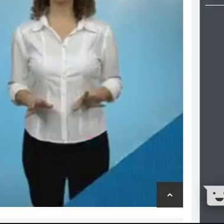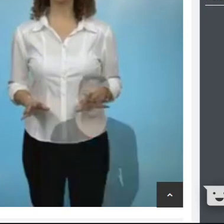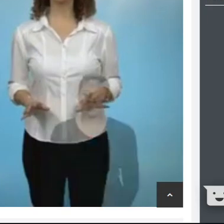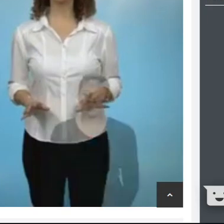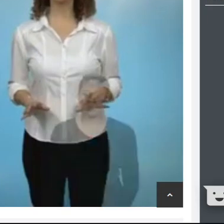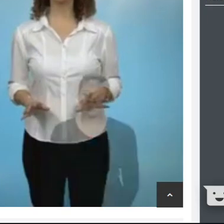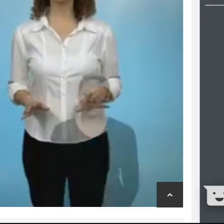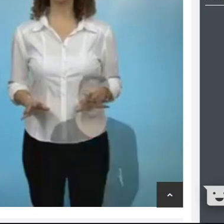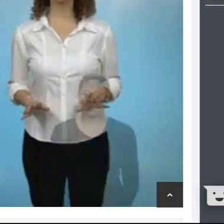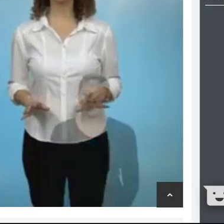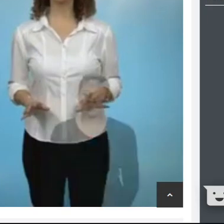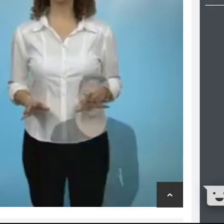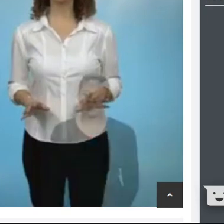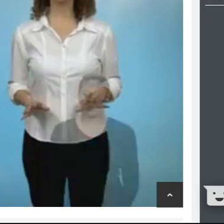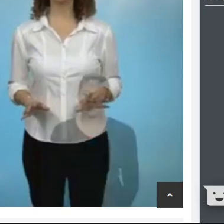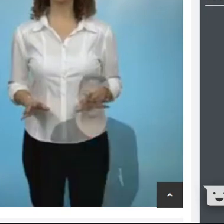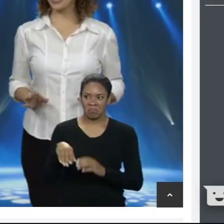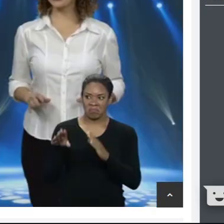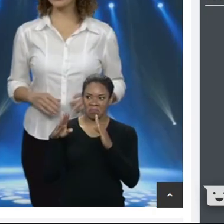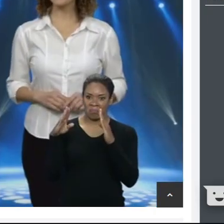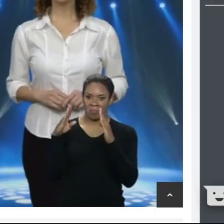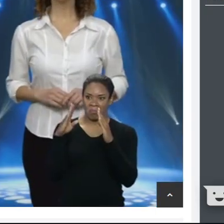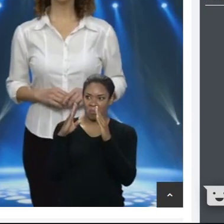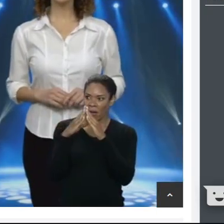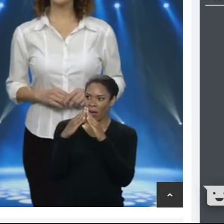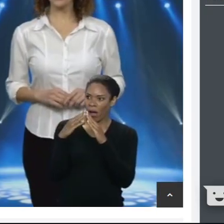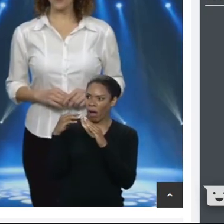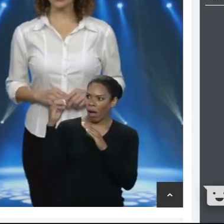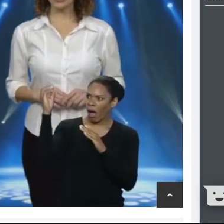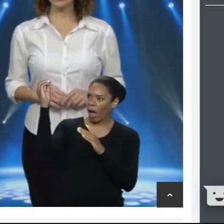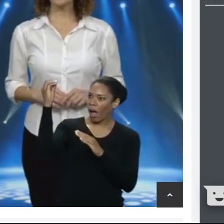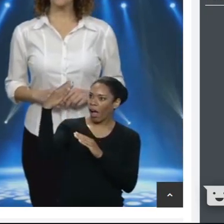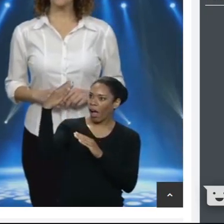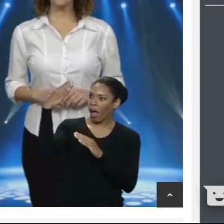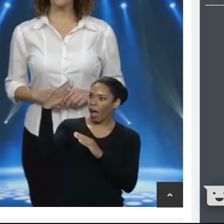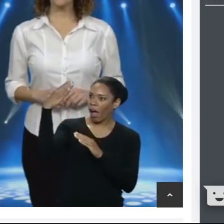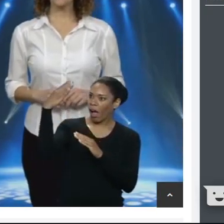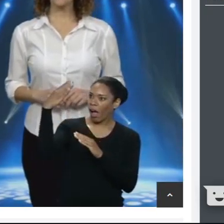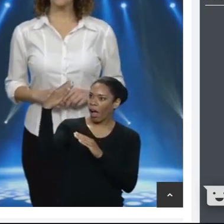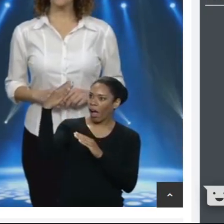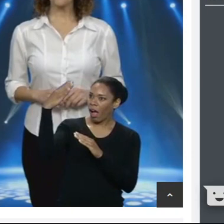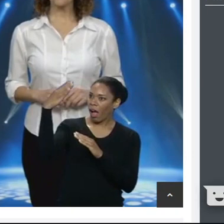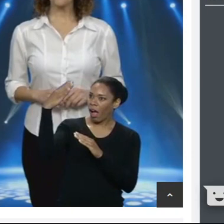Não há quem não admire um ambiente bem iluminado. Luz e cor são